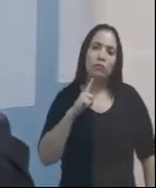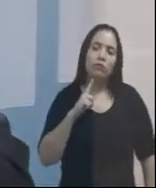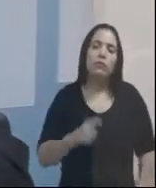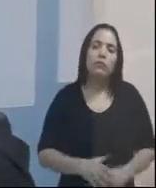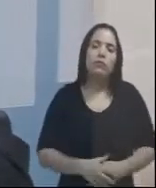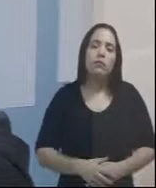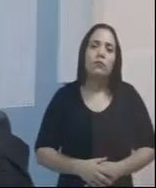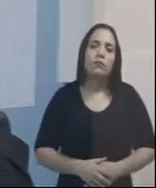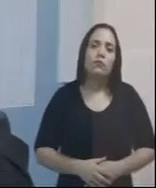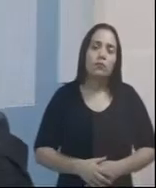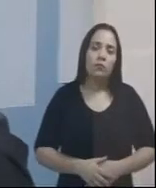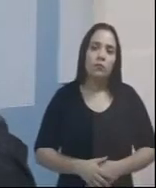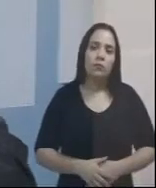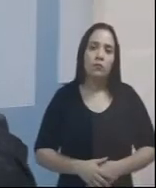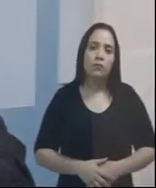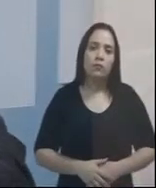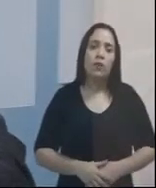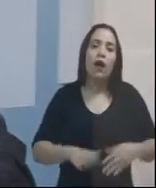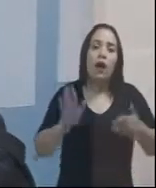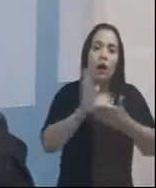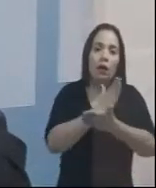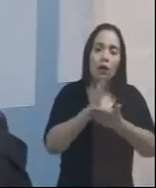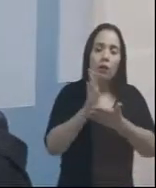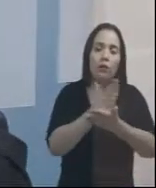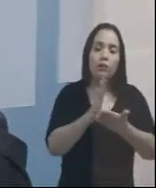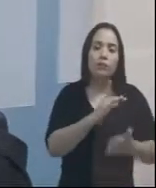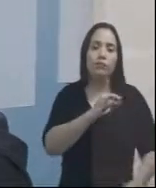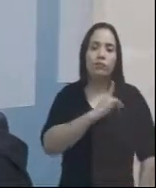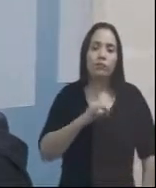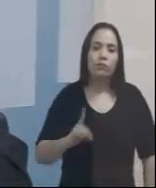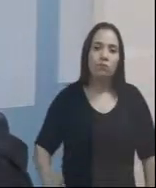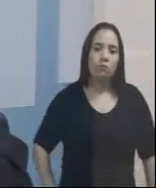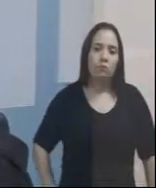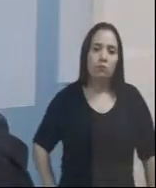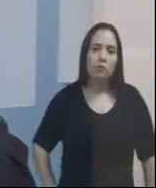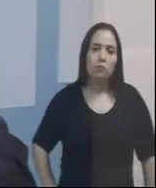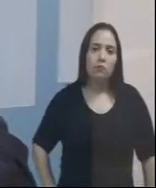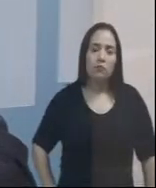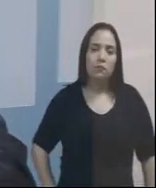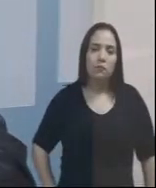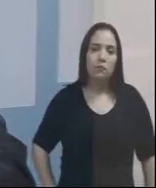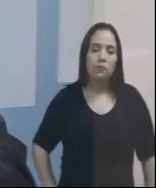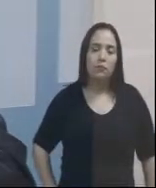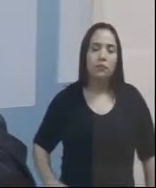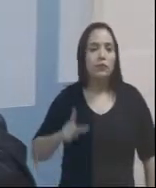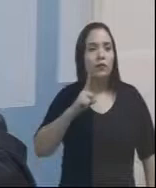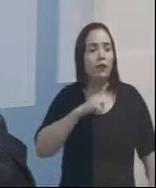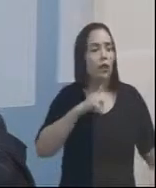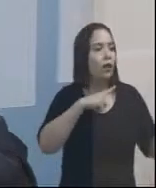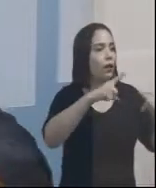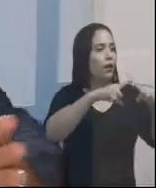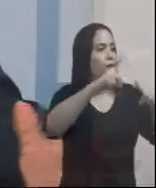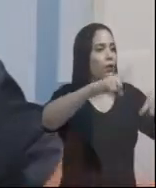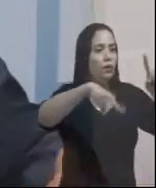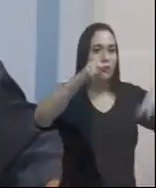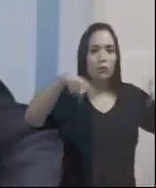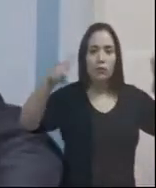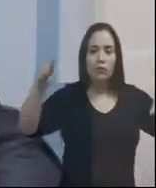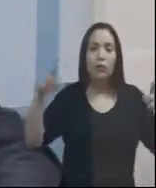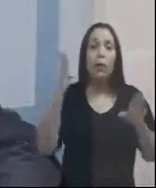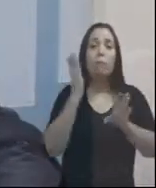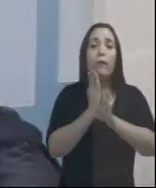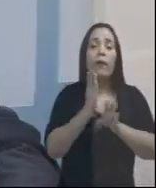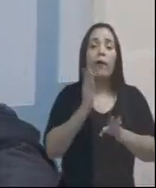responsabilidade. Alguns deputados, que enquanto pior, melhor, para fazer campanha...